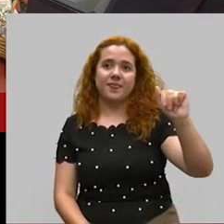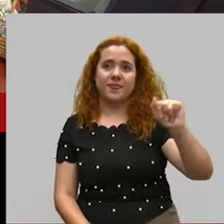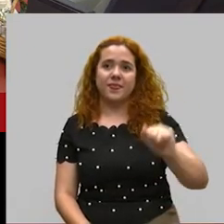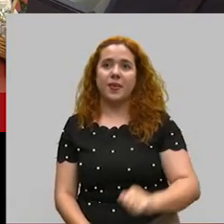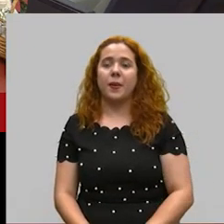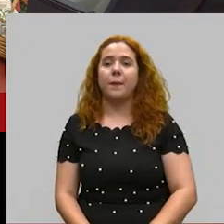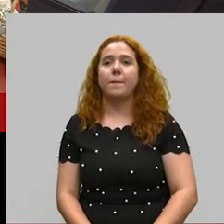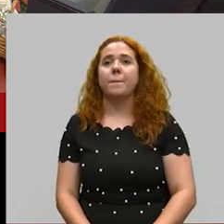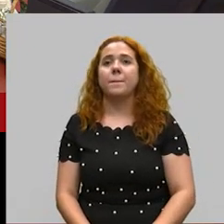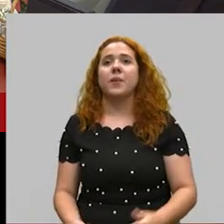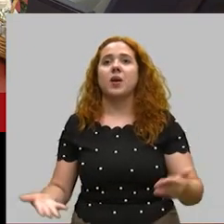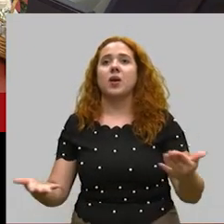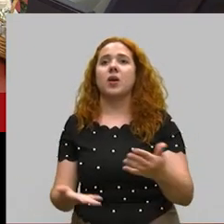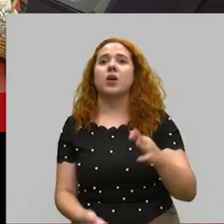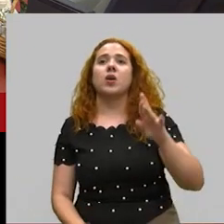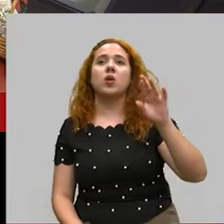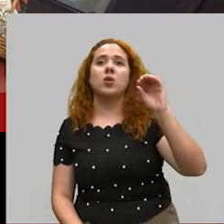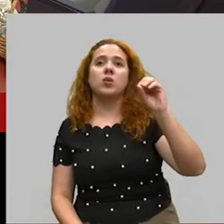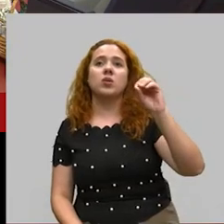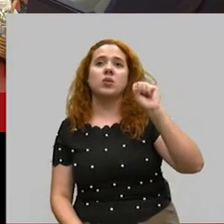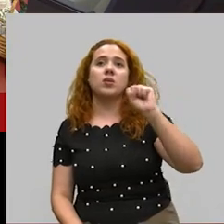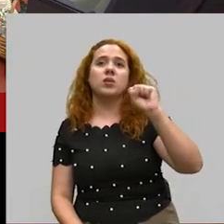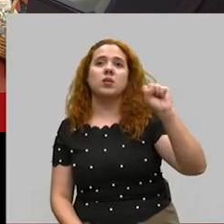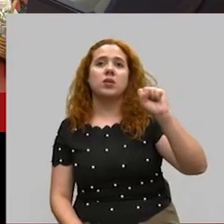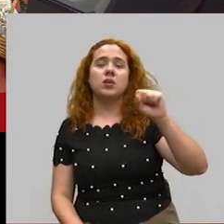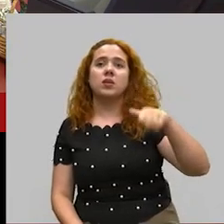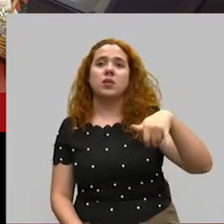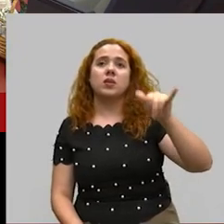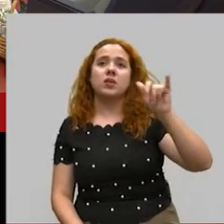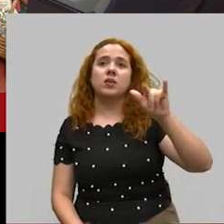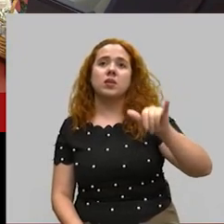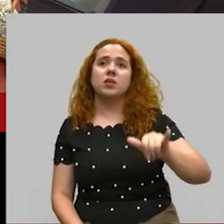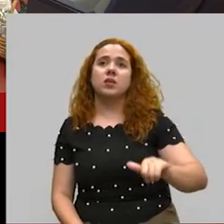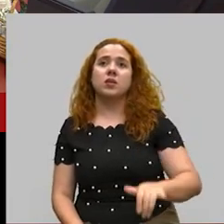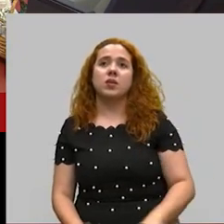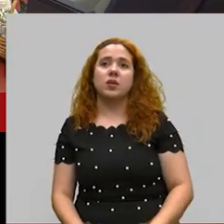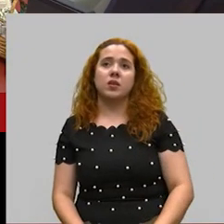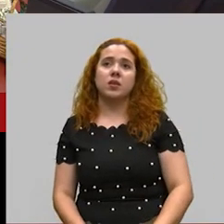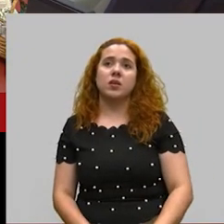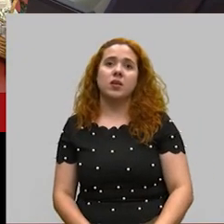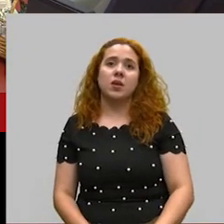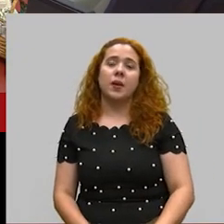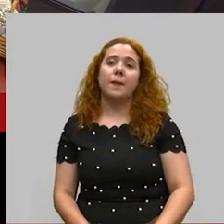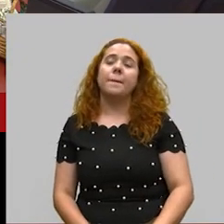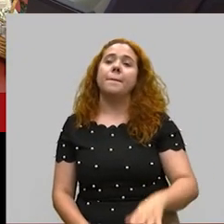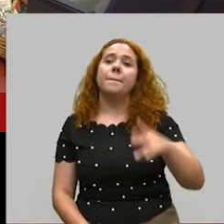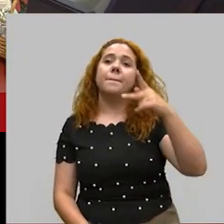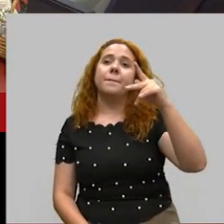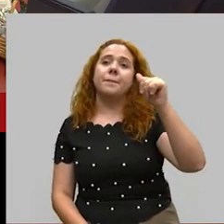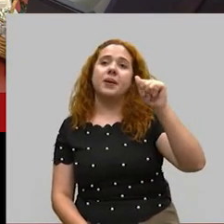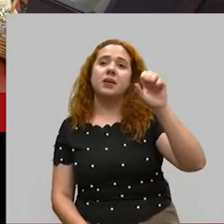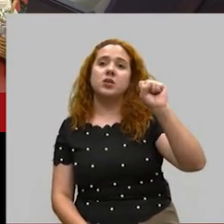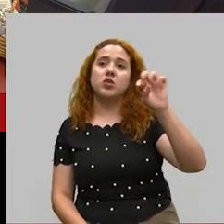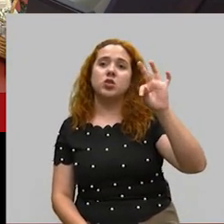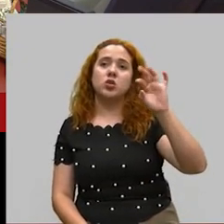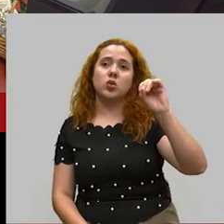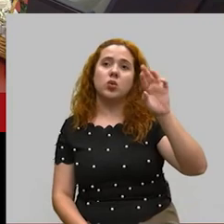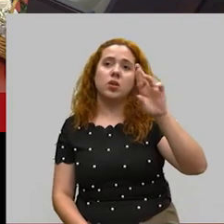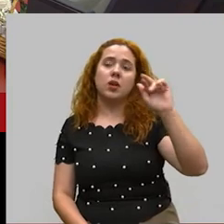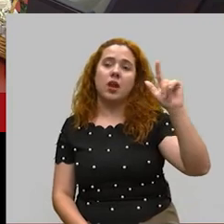Roselie Carlos Augusto do Pastoral da pastoral da Terra de Minas Gerais Roseli Boa